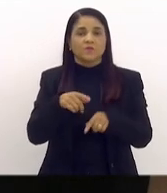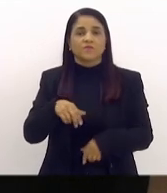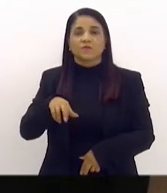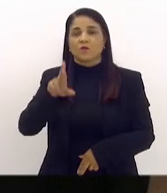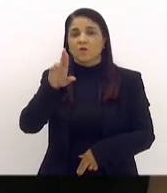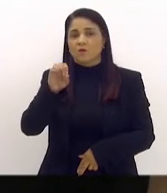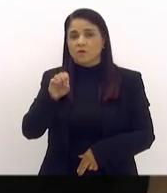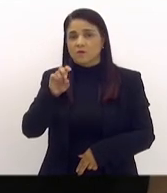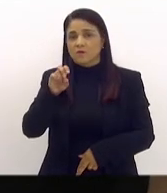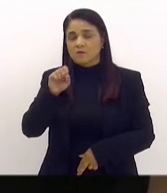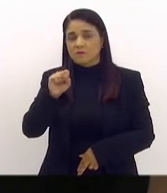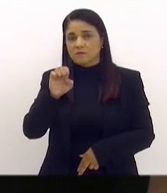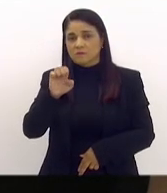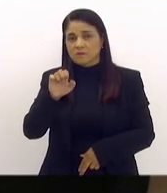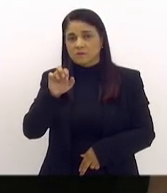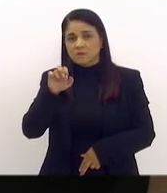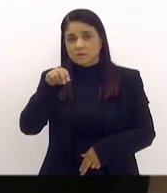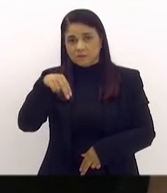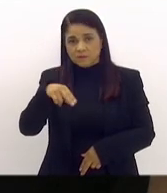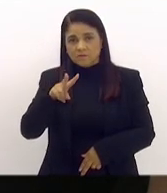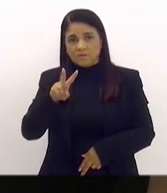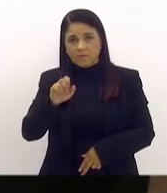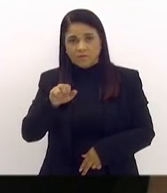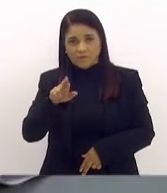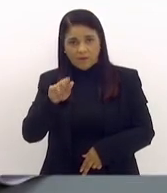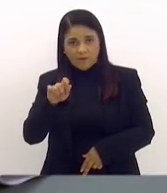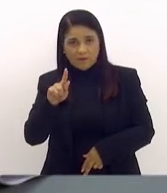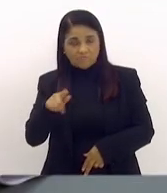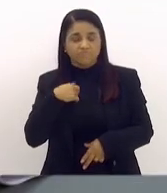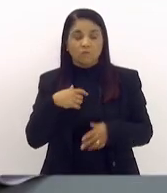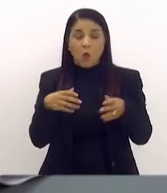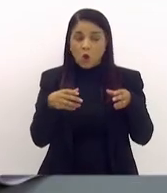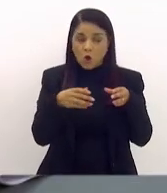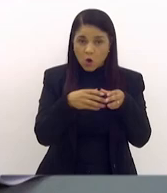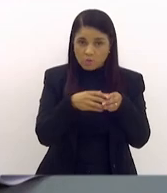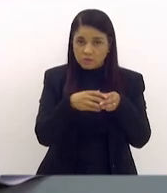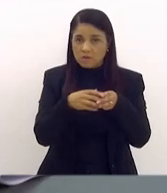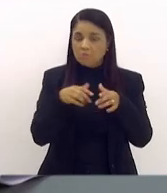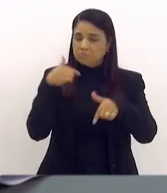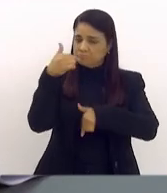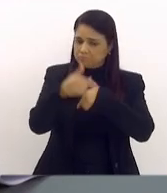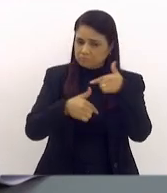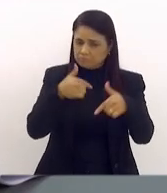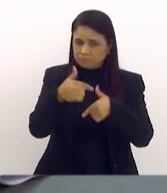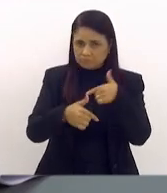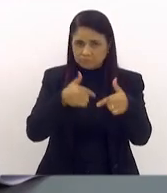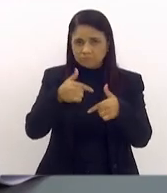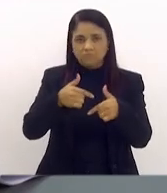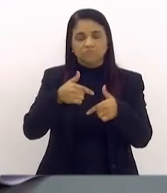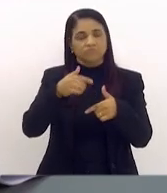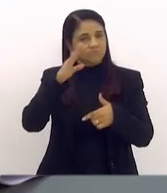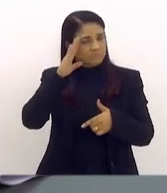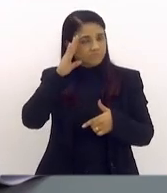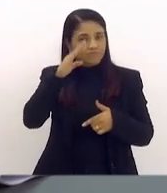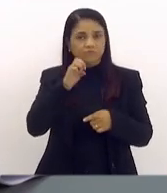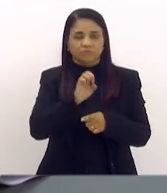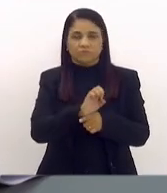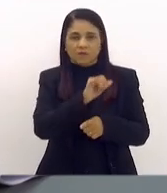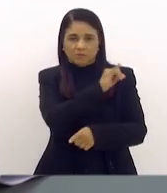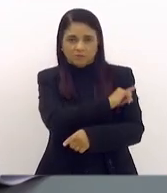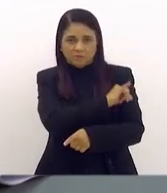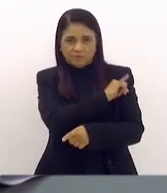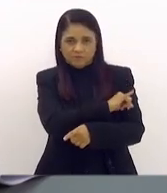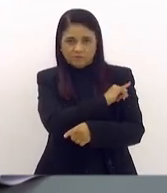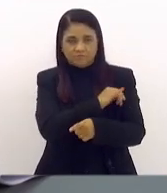minhas porque eu tenho certeza que essa comissão renderá frutos essenciais ao estado do Rio de Janeiro sobre a